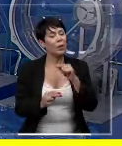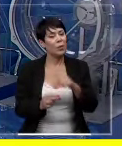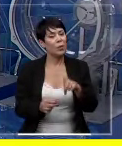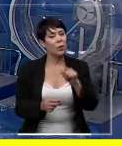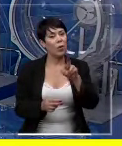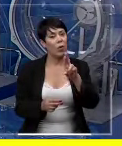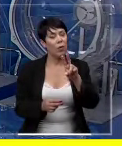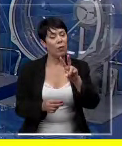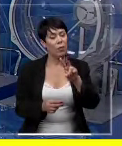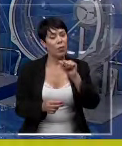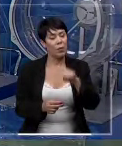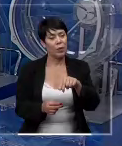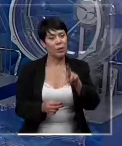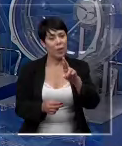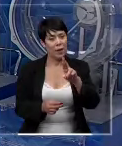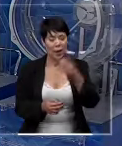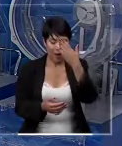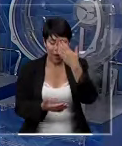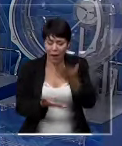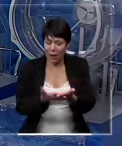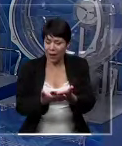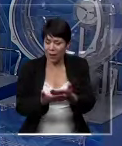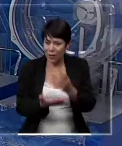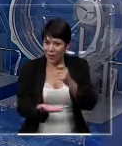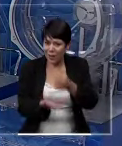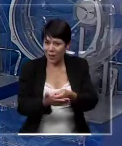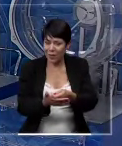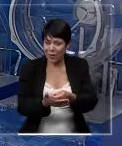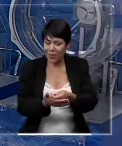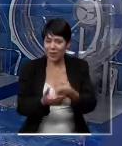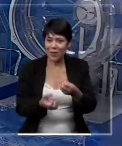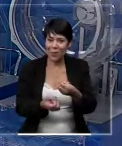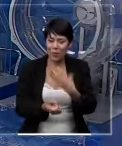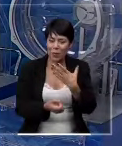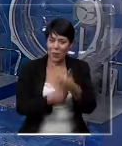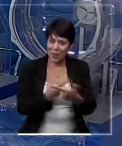loterias.caixa.gov.br. Acredite, aposte e boa sorte!